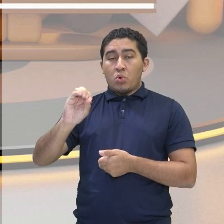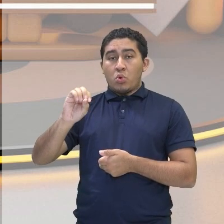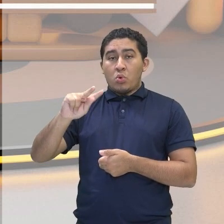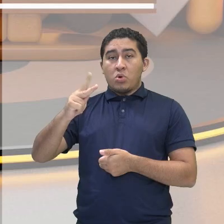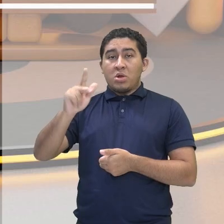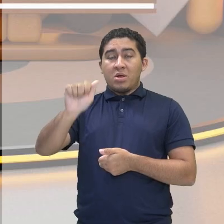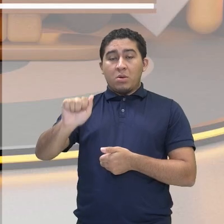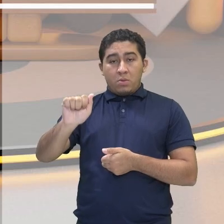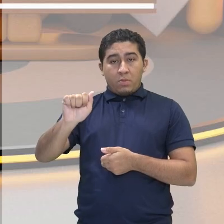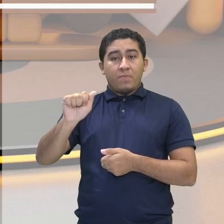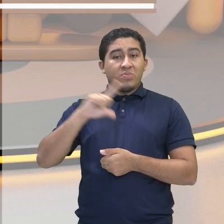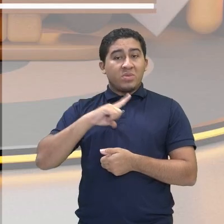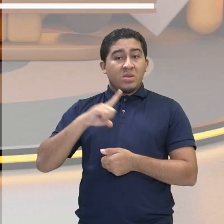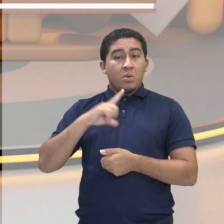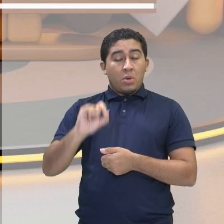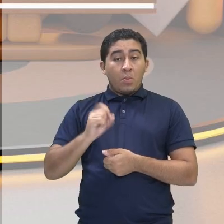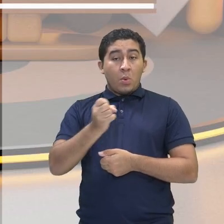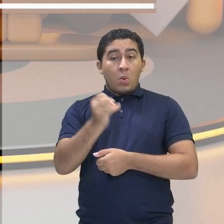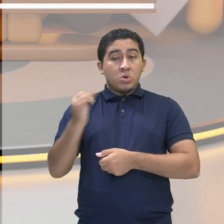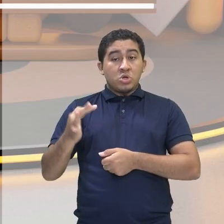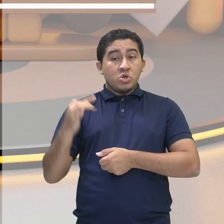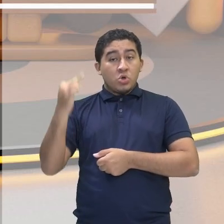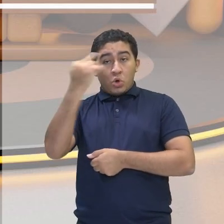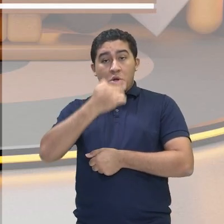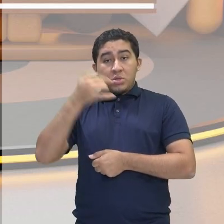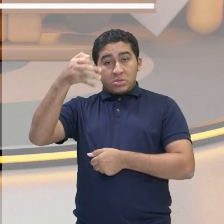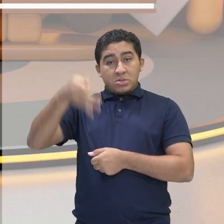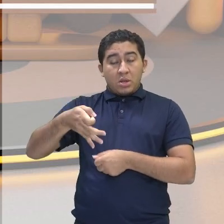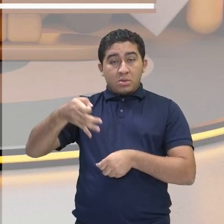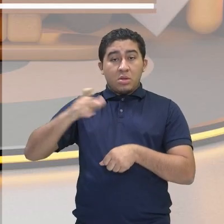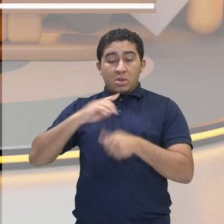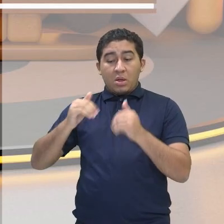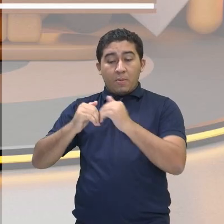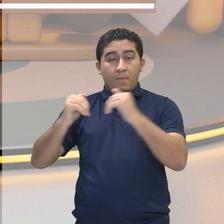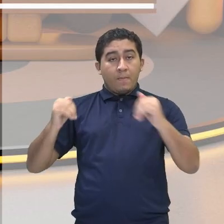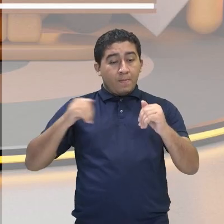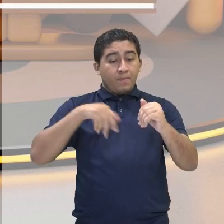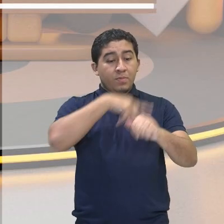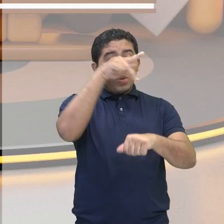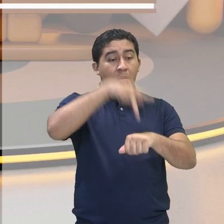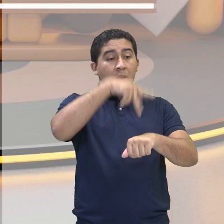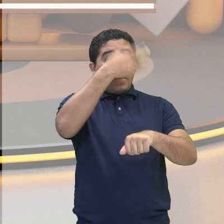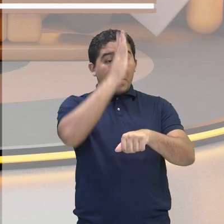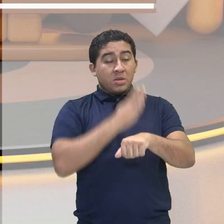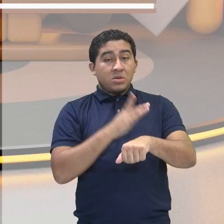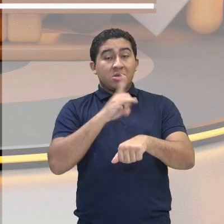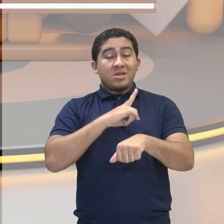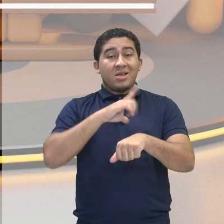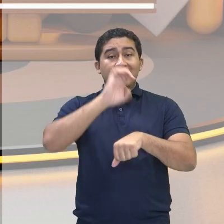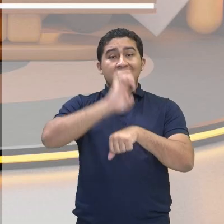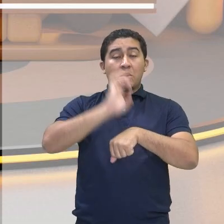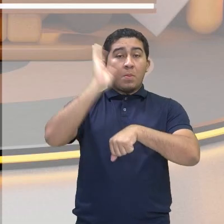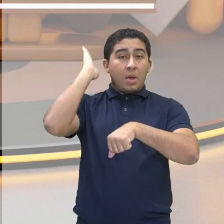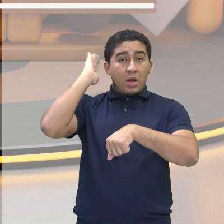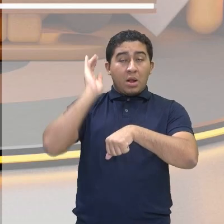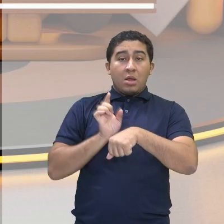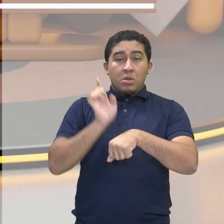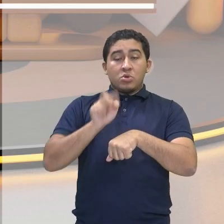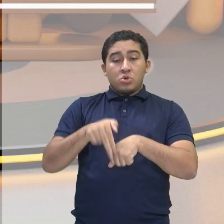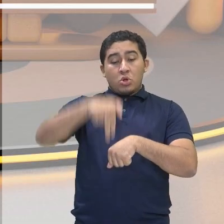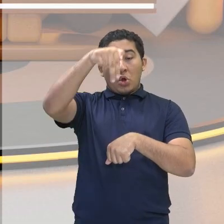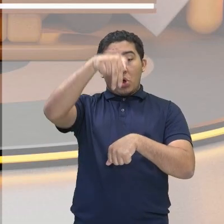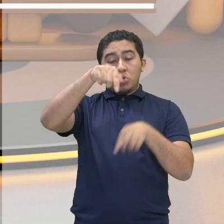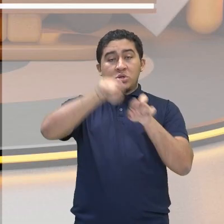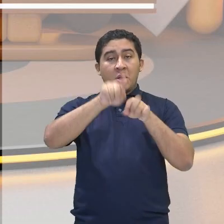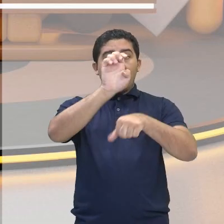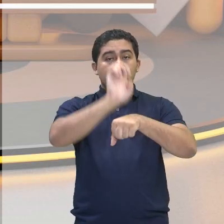nessas partes do território brasileiro que está inserido aí o Pará na região norte, os estados ali da